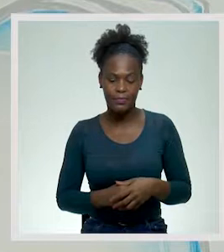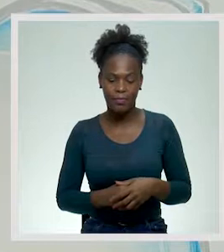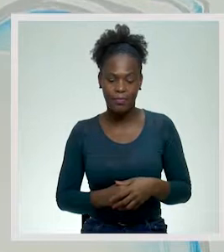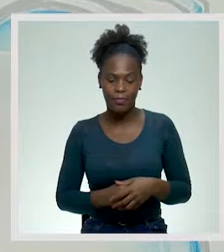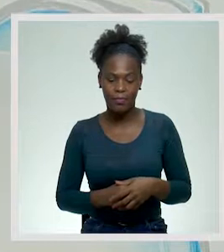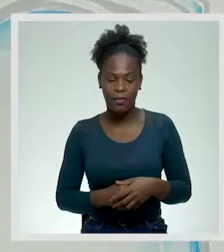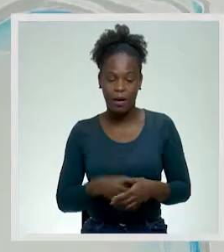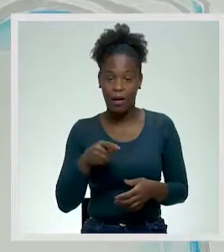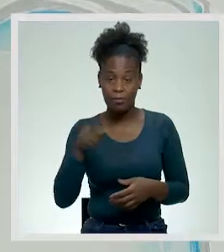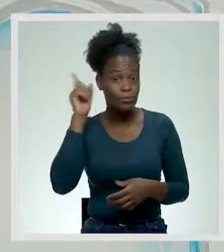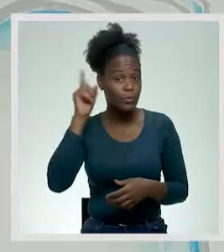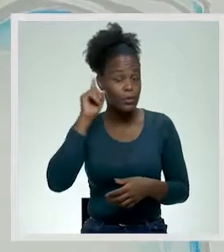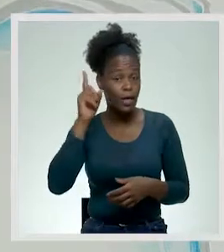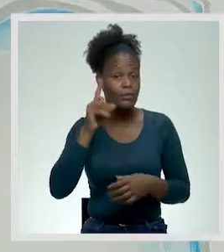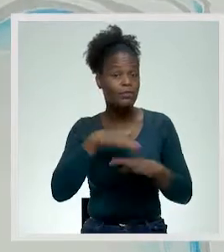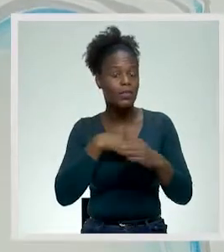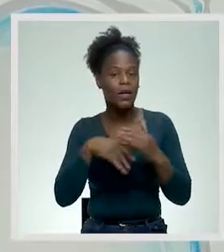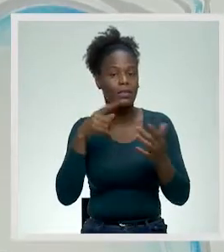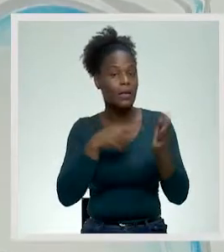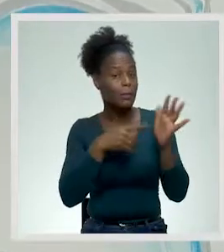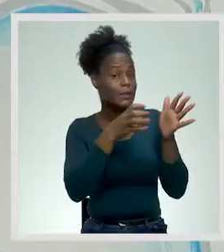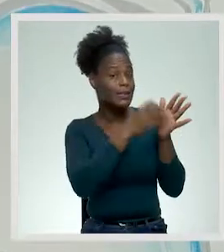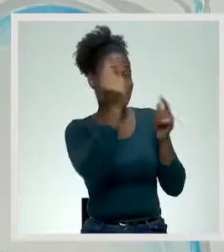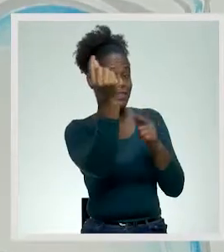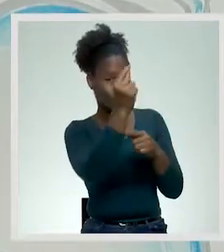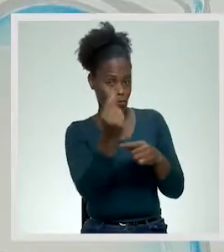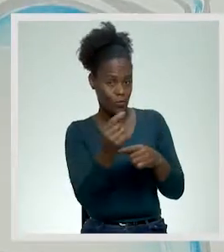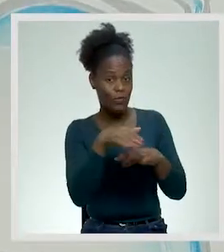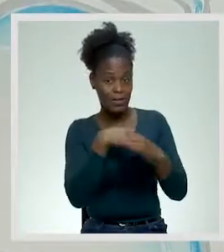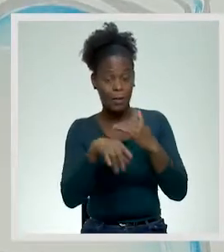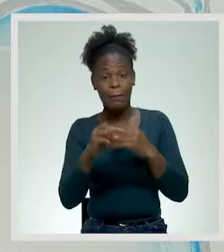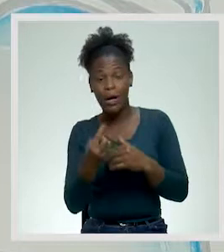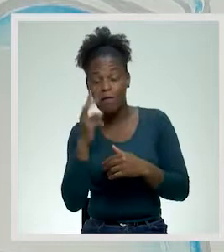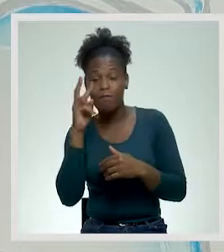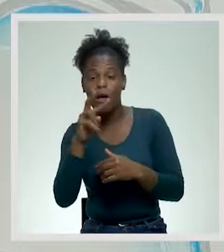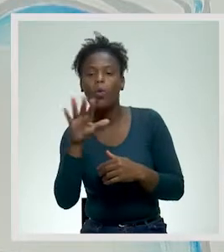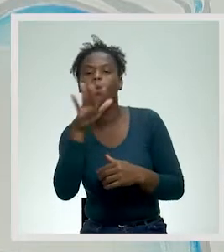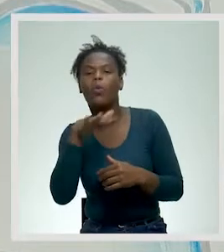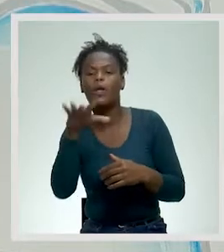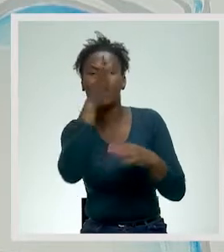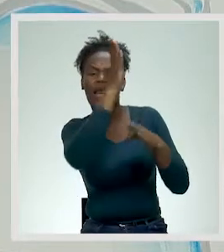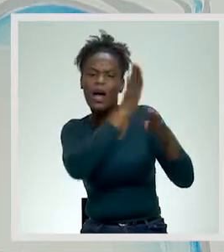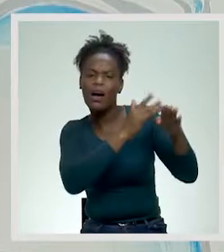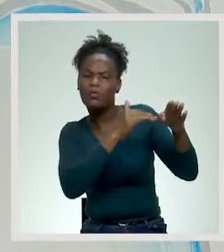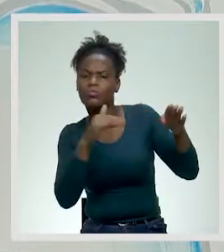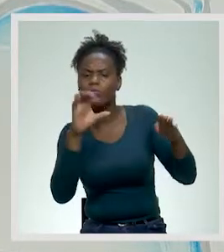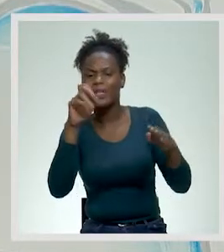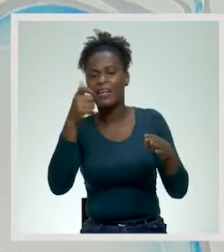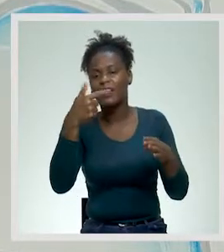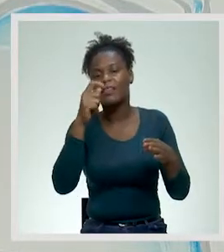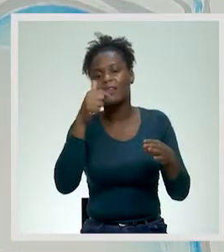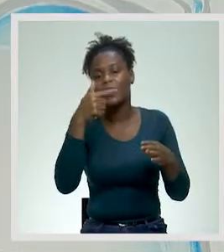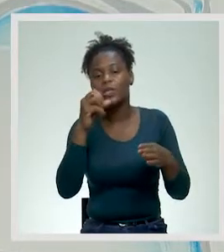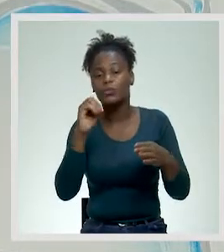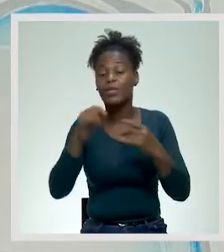Neste caso, é importante fazer a ilustração, o desenho, para ver os catetos, a hipotenusa,